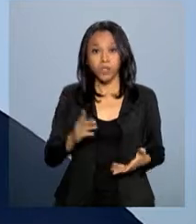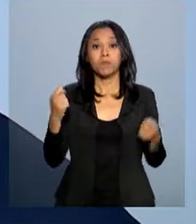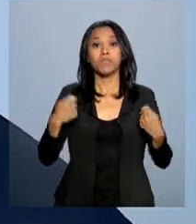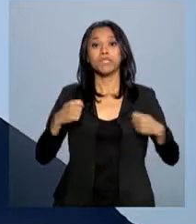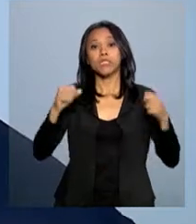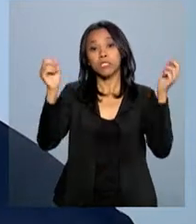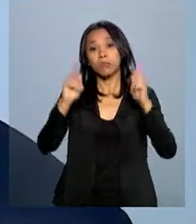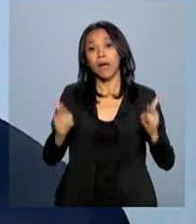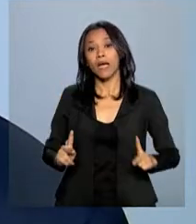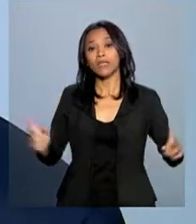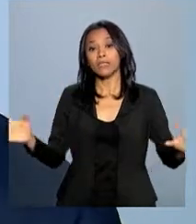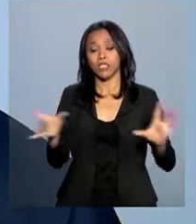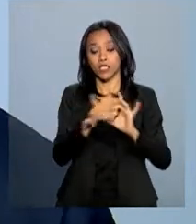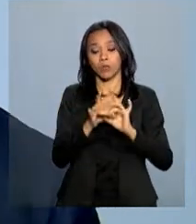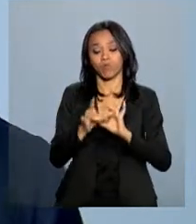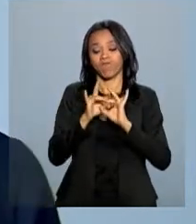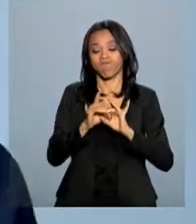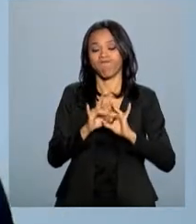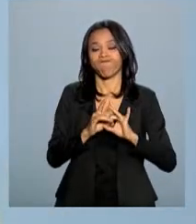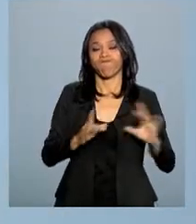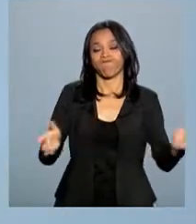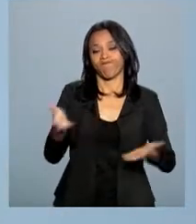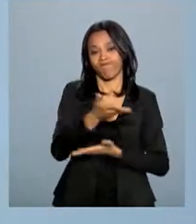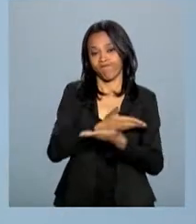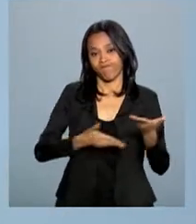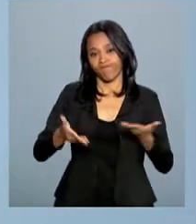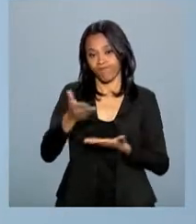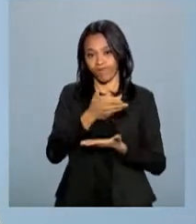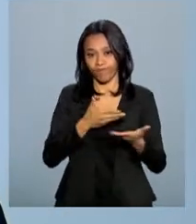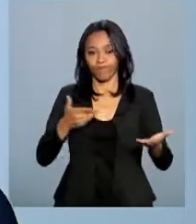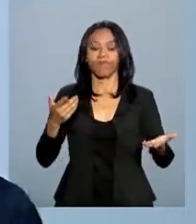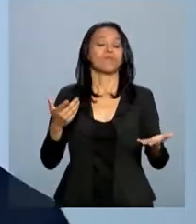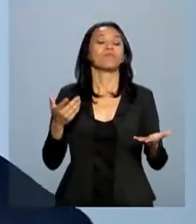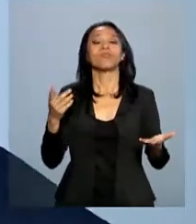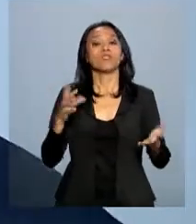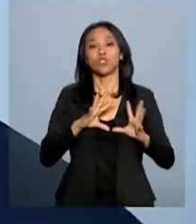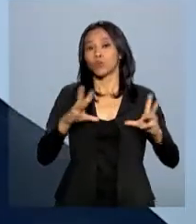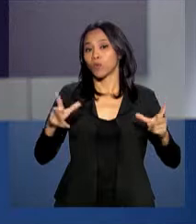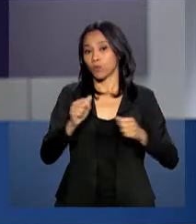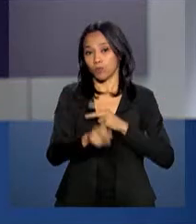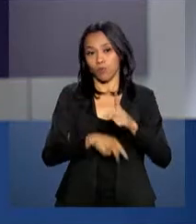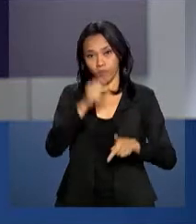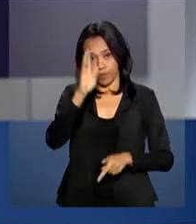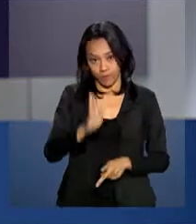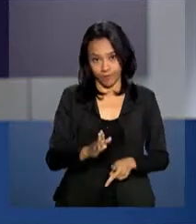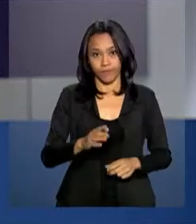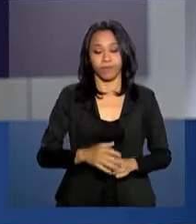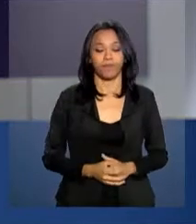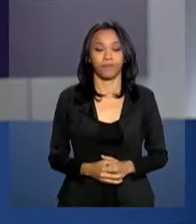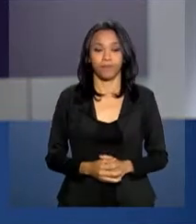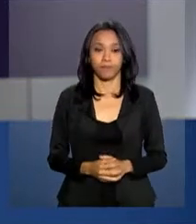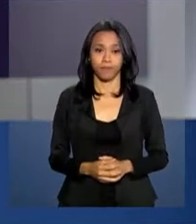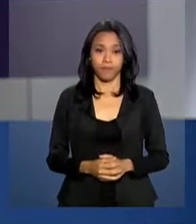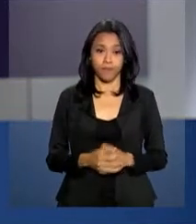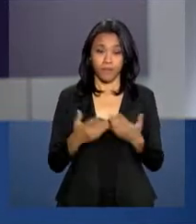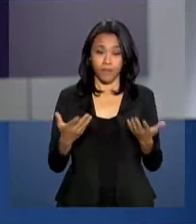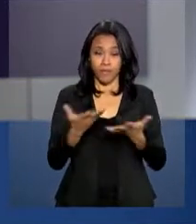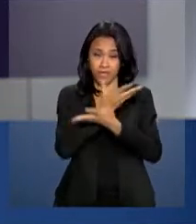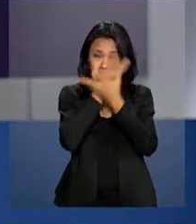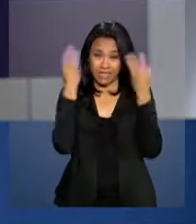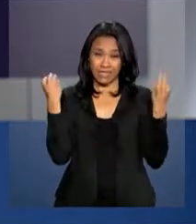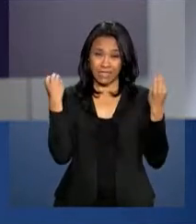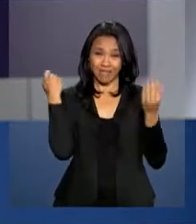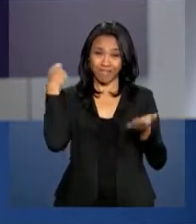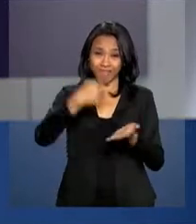muita paz muita agonia de um reencontro de todos os brasileiros esquecer de pagar um boleto bancário